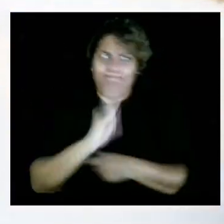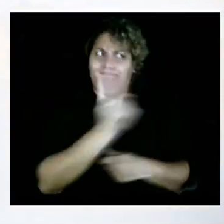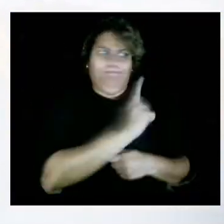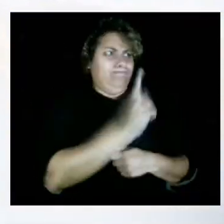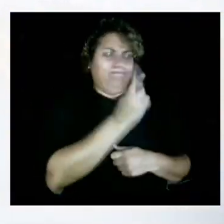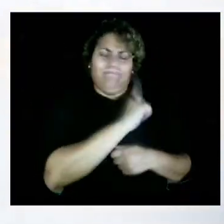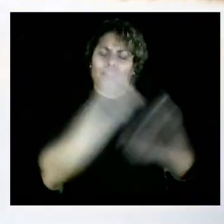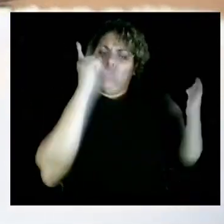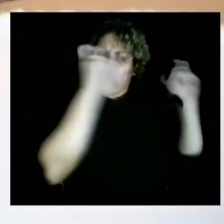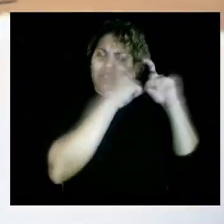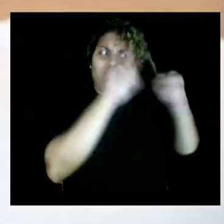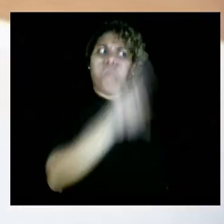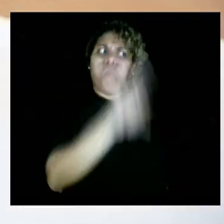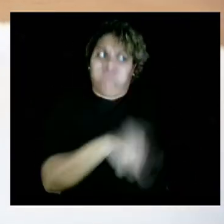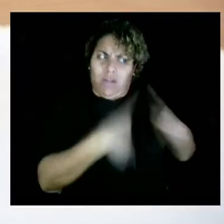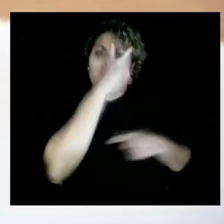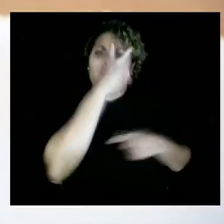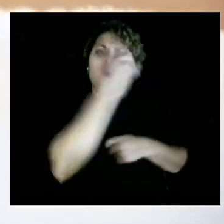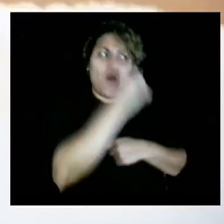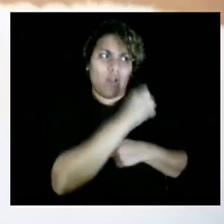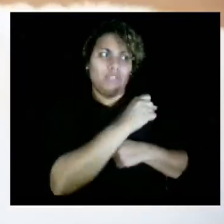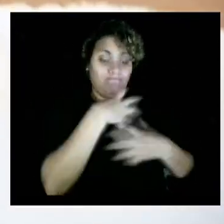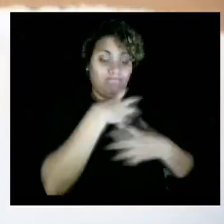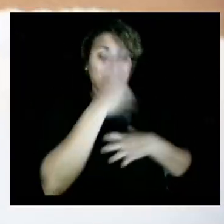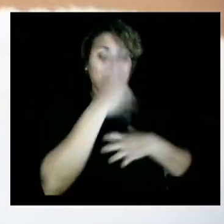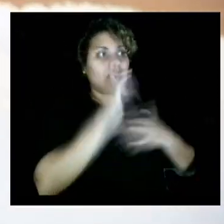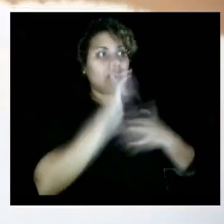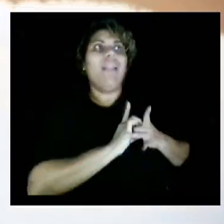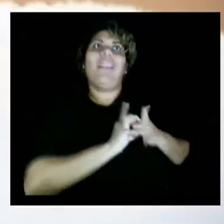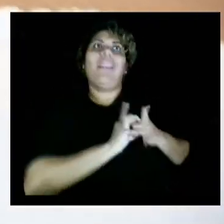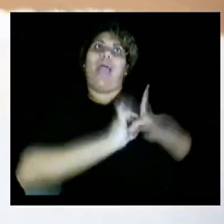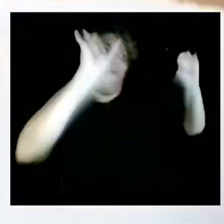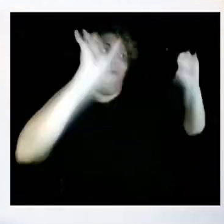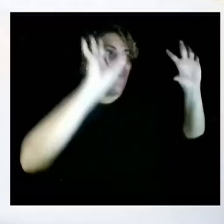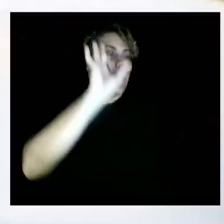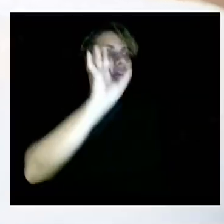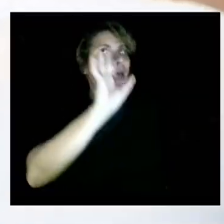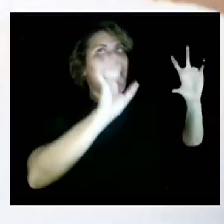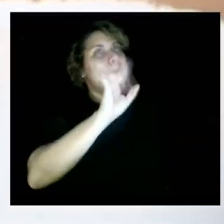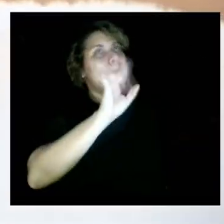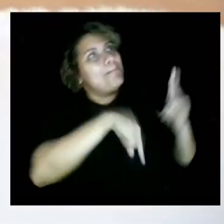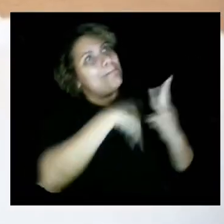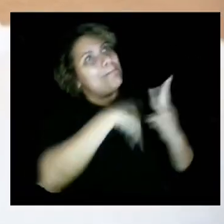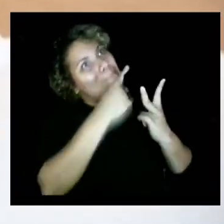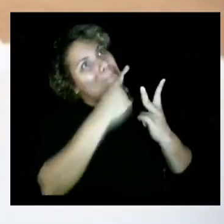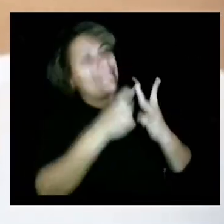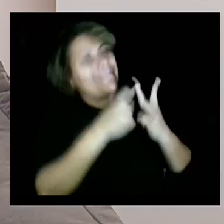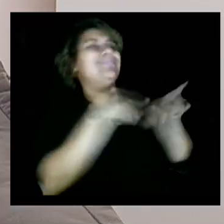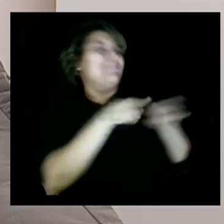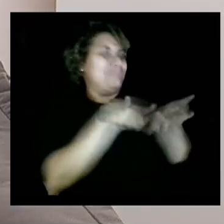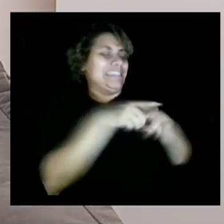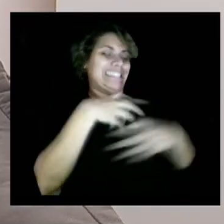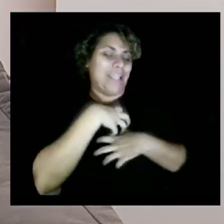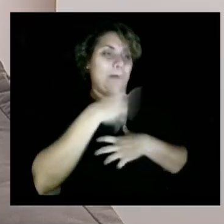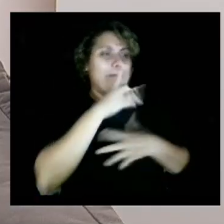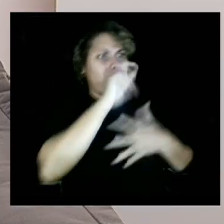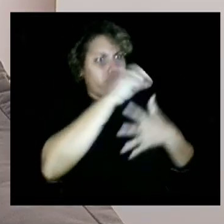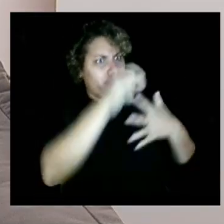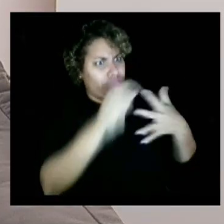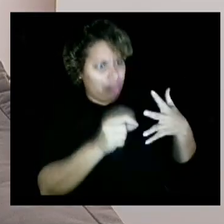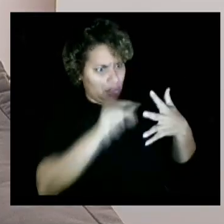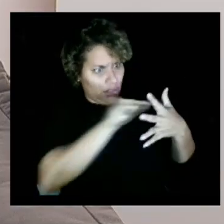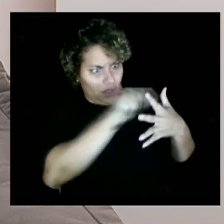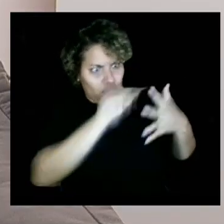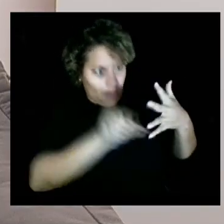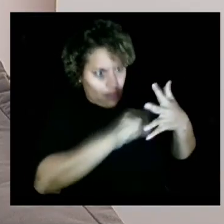É libertador por um certo lado, né? Mas ao mesmo tempo é muita coisa para a gente administrar. E eu falo assim que hoje